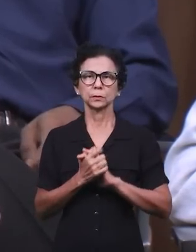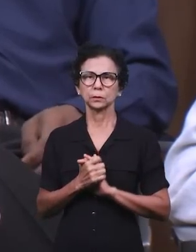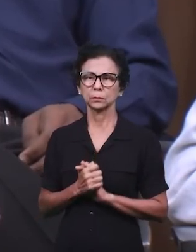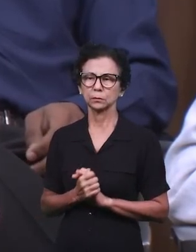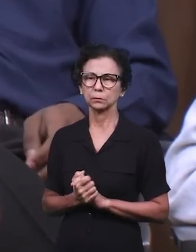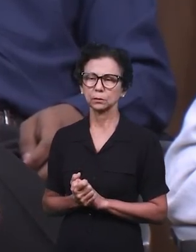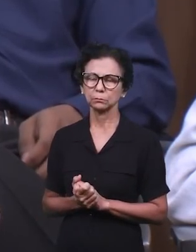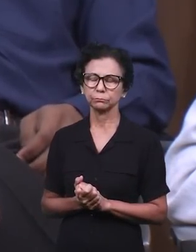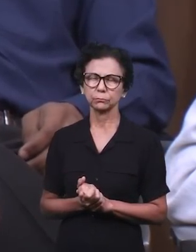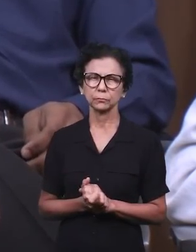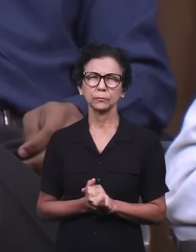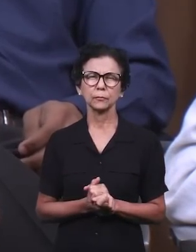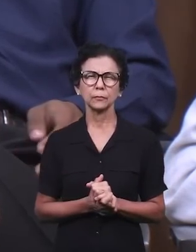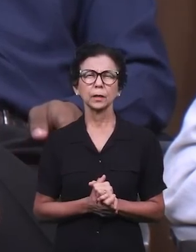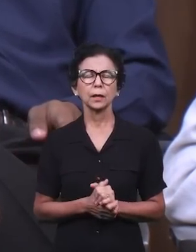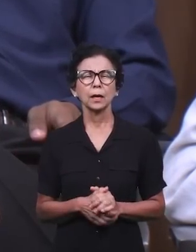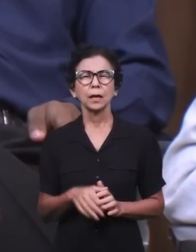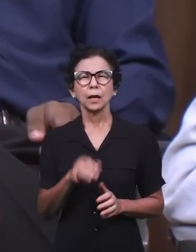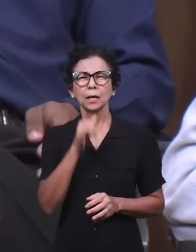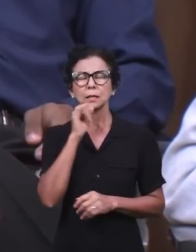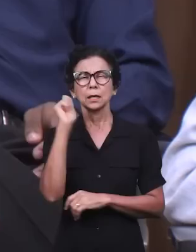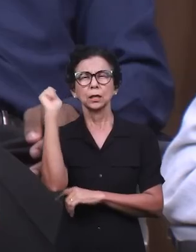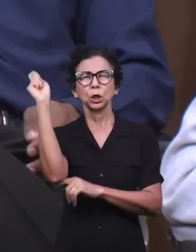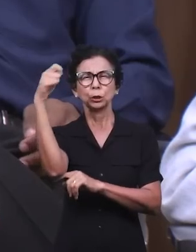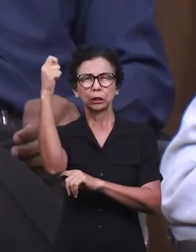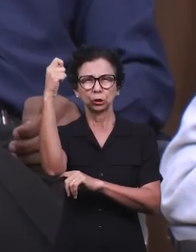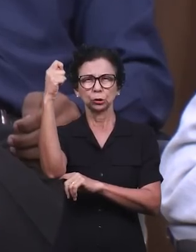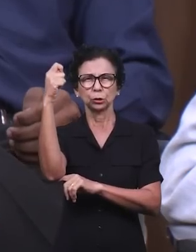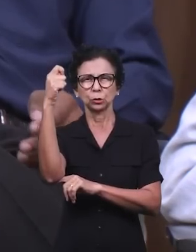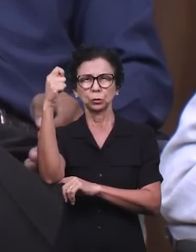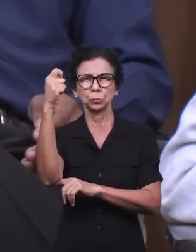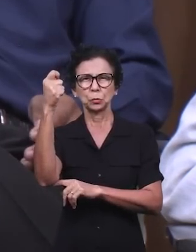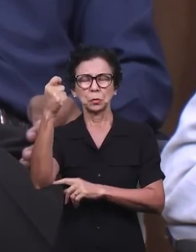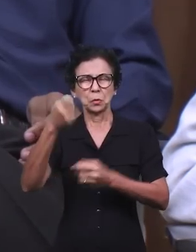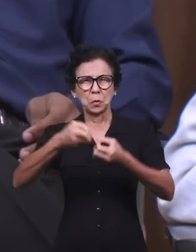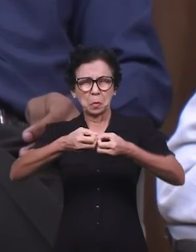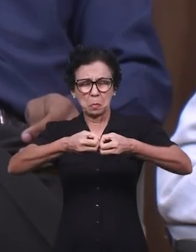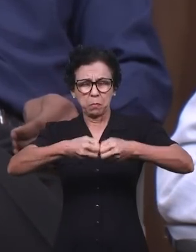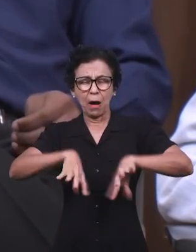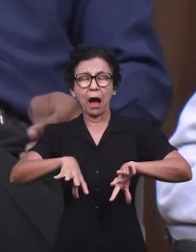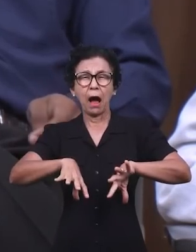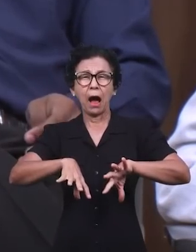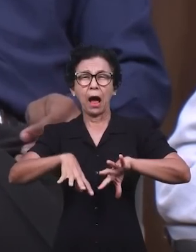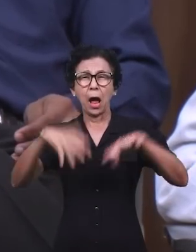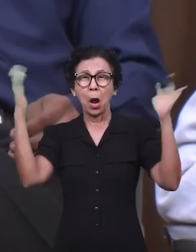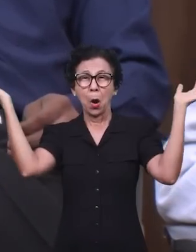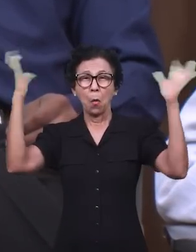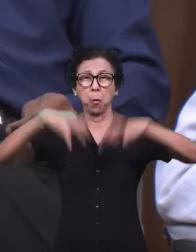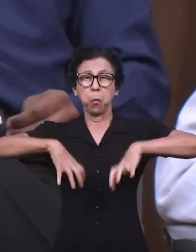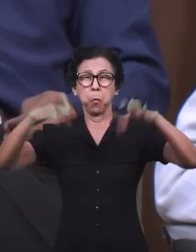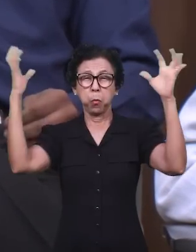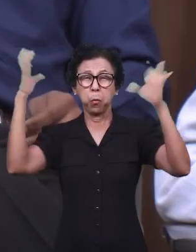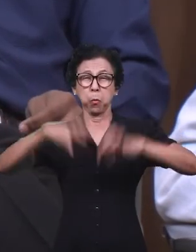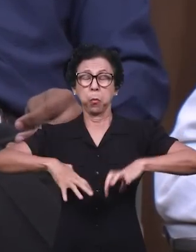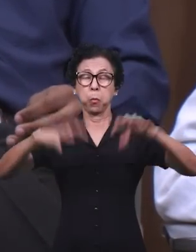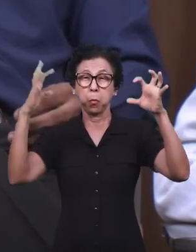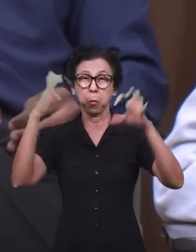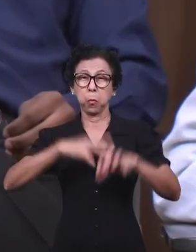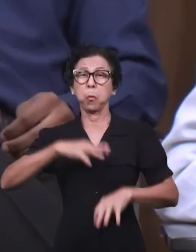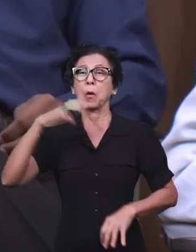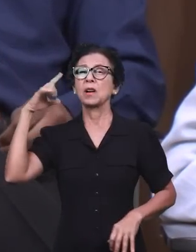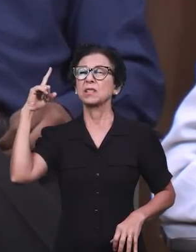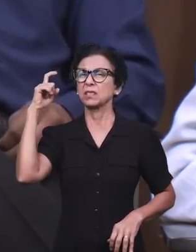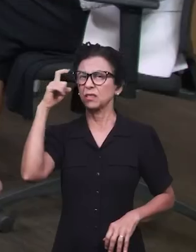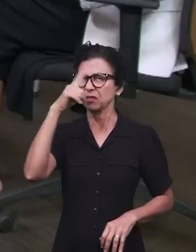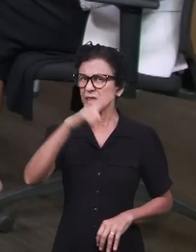vivendo, principalmente os irmãos do Rio Grande do Sul, como que podemos superar, passar por esses